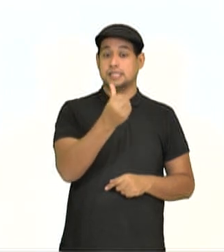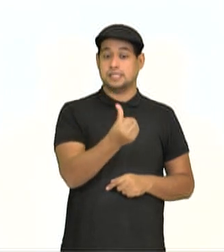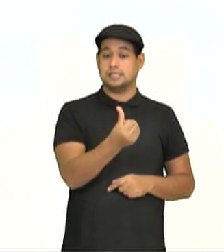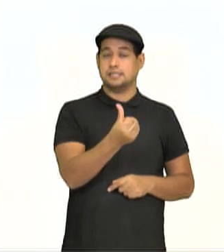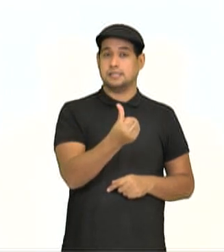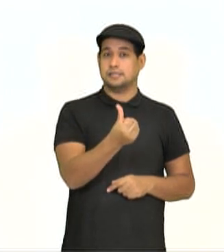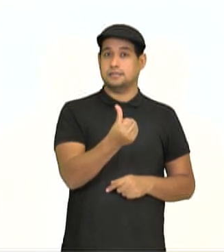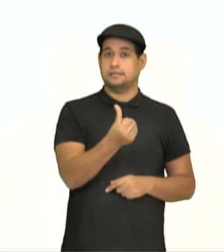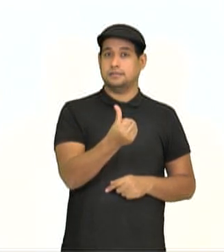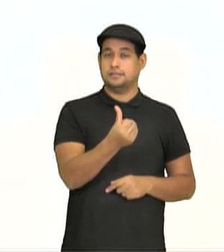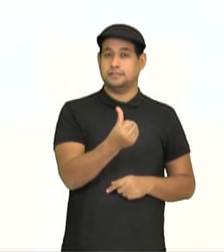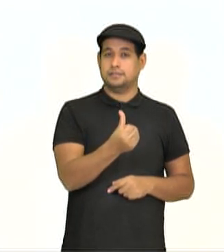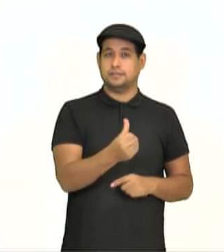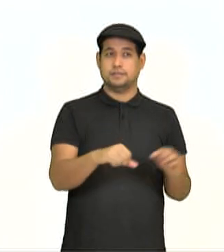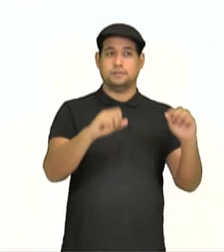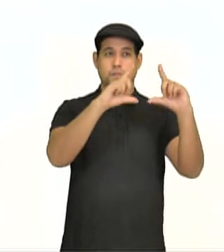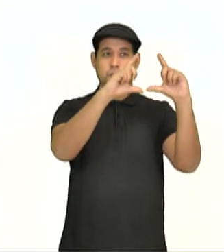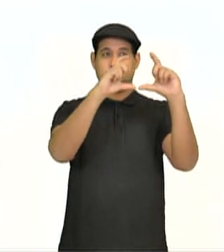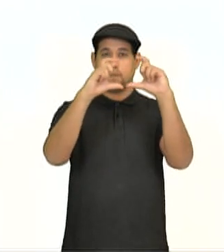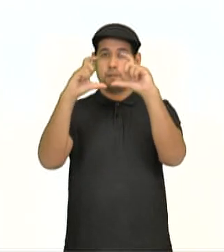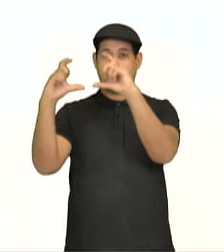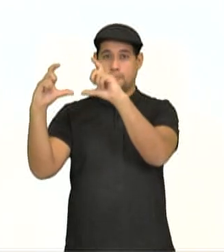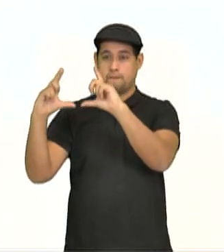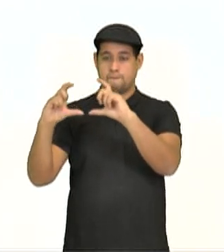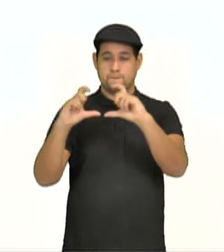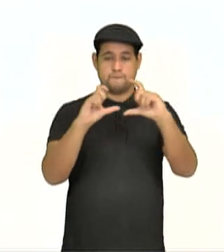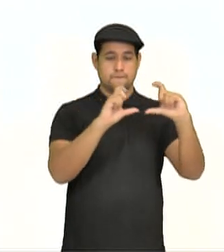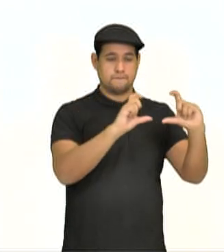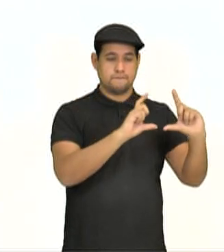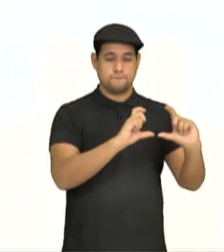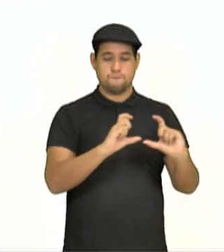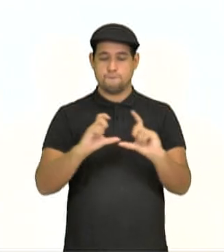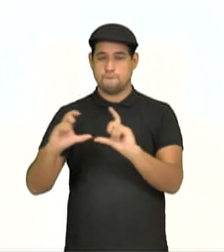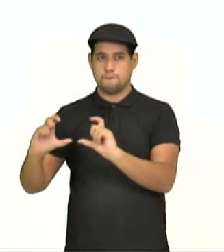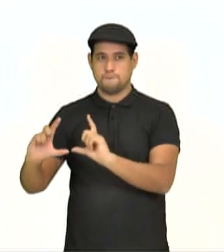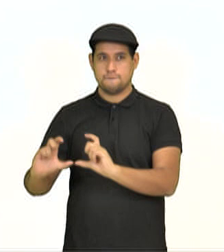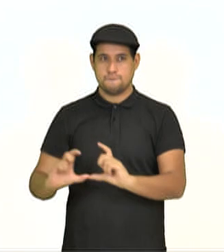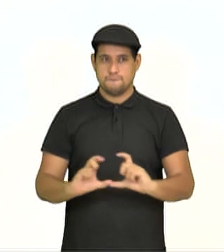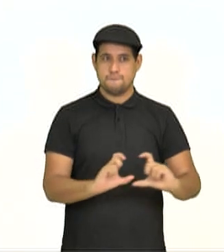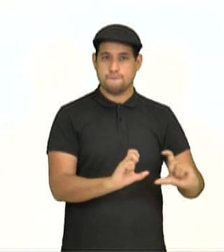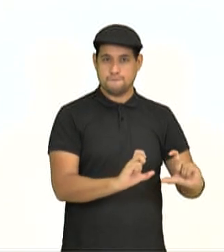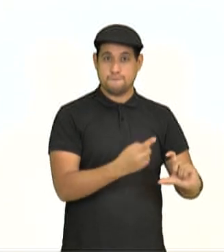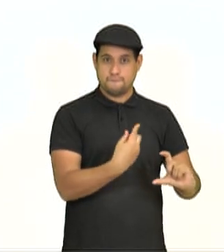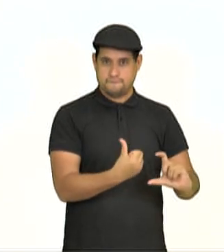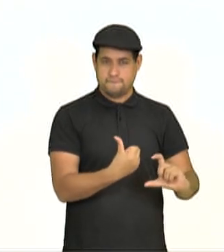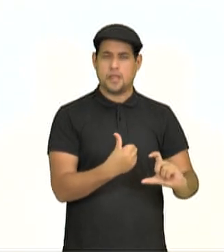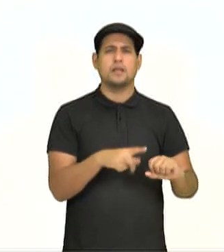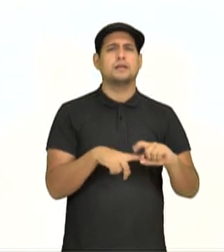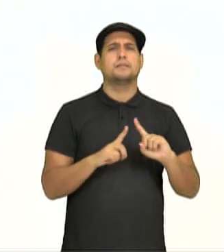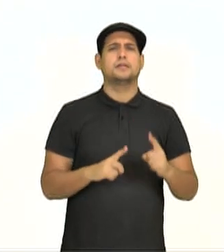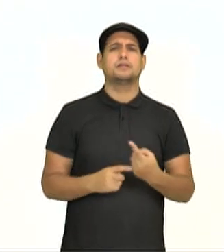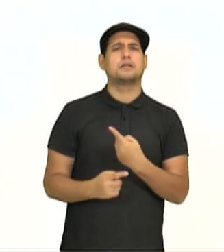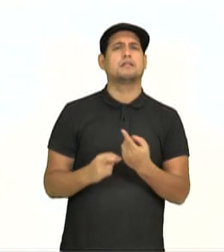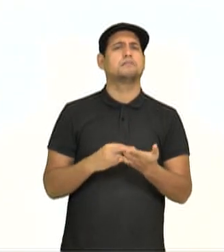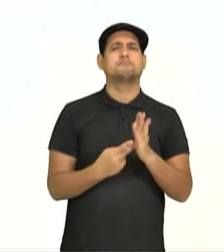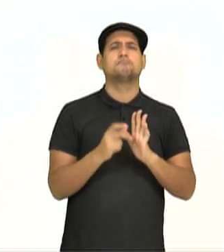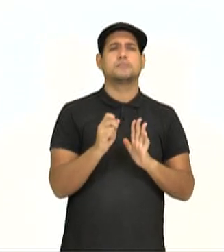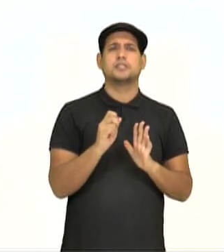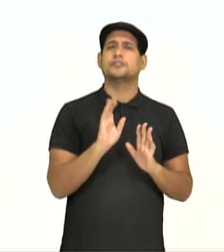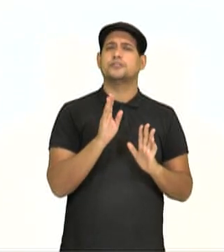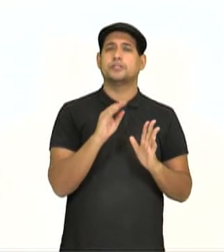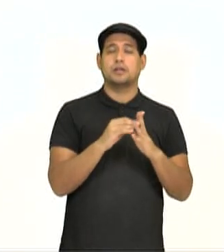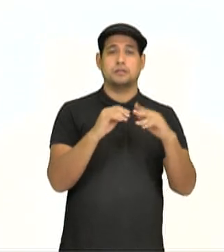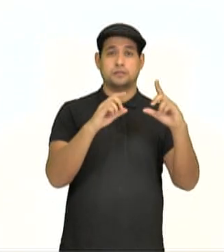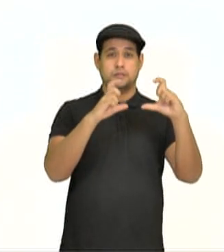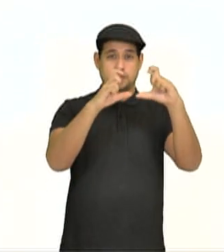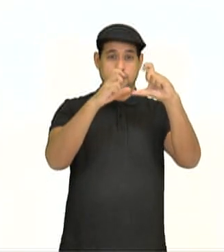né, fotogramas, que seriam as 16 fotos, e elas foram rodadas